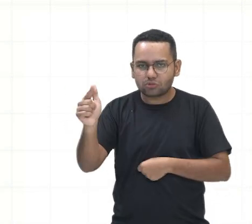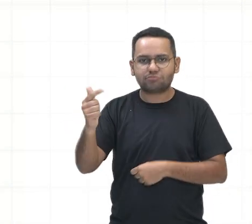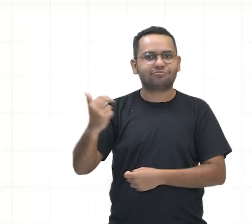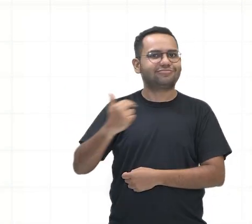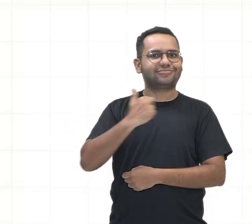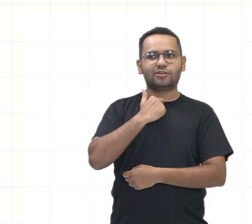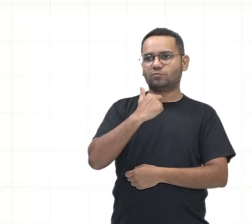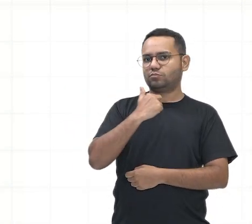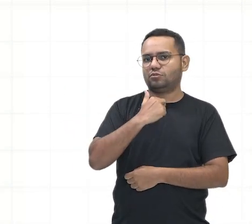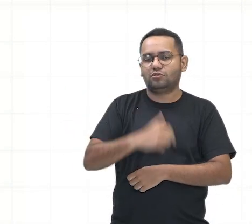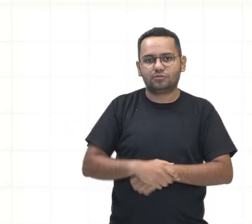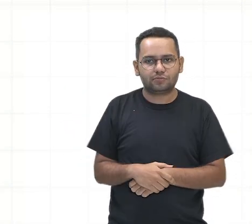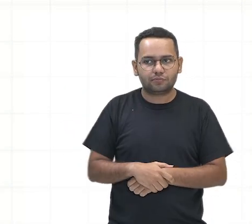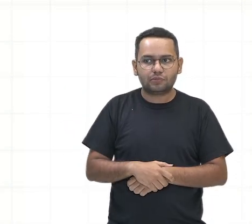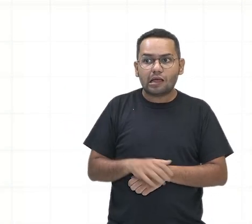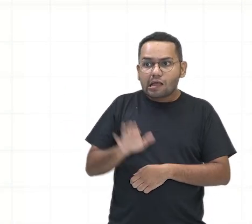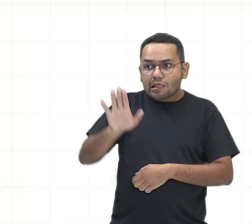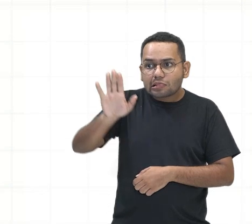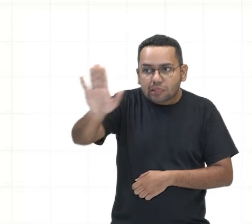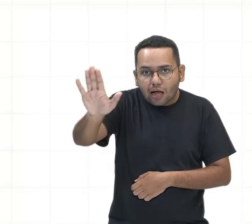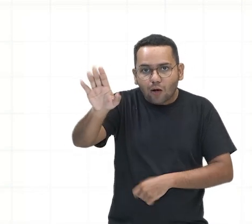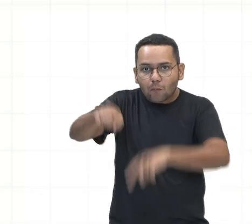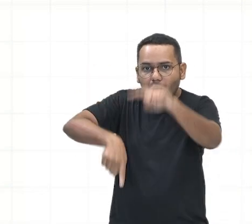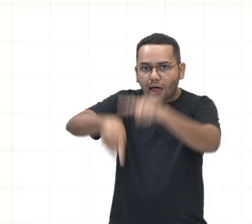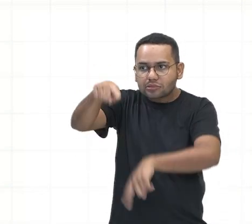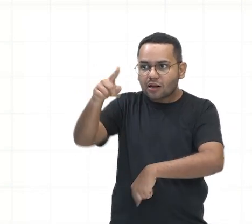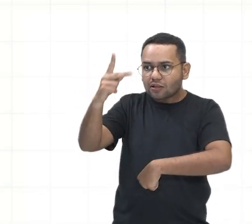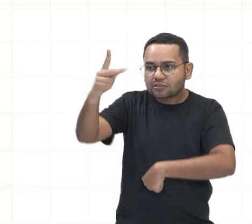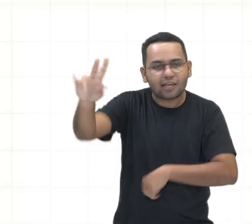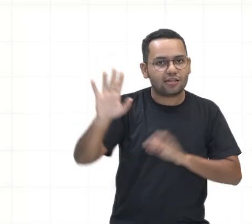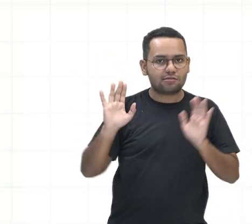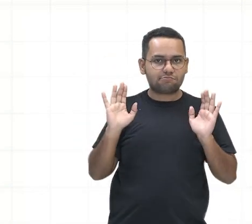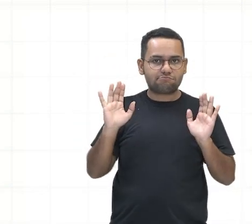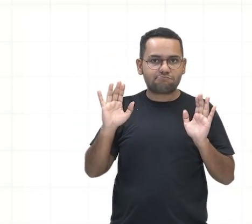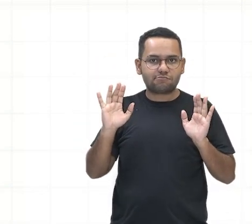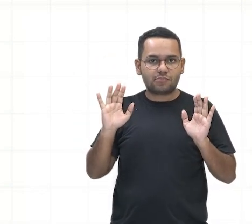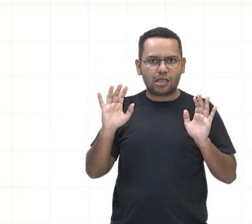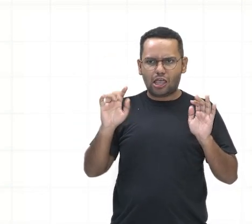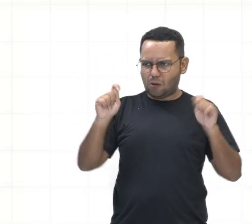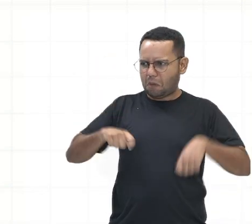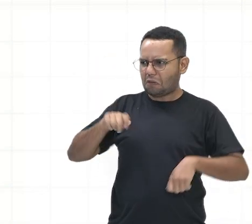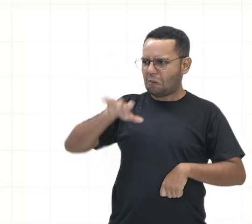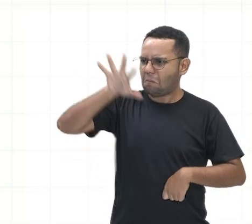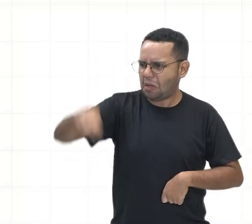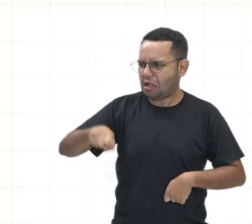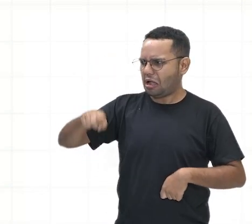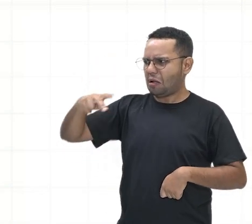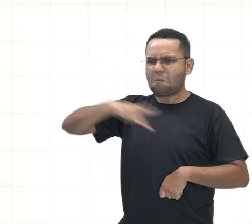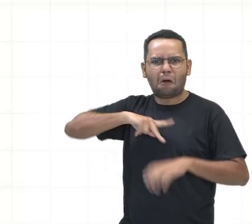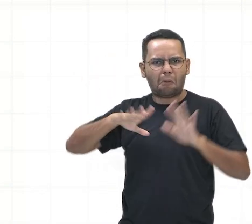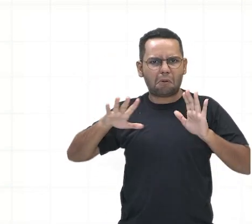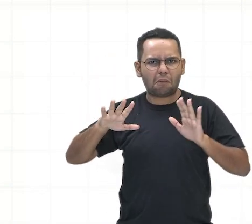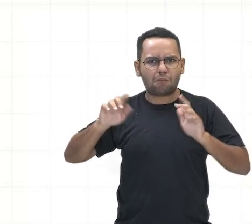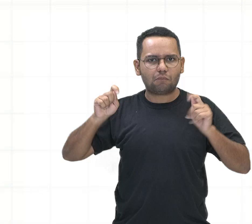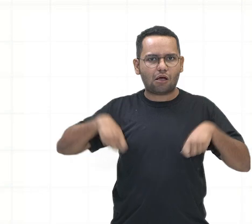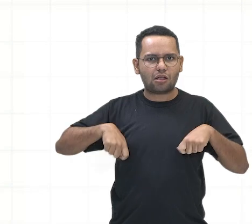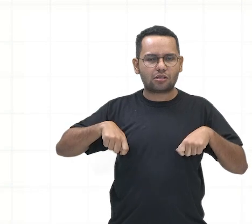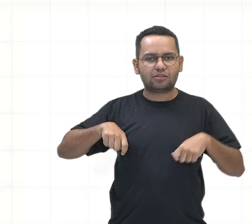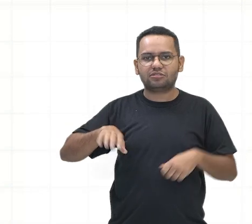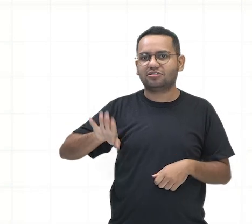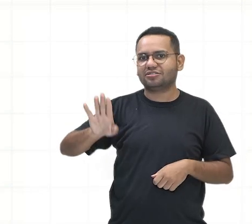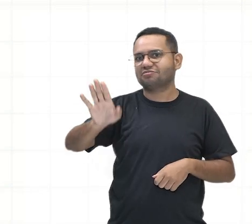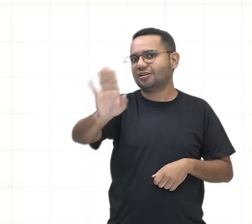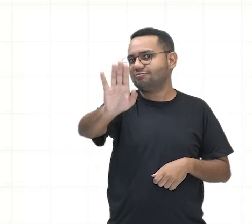outro é necessariamente do outro. E eu não posso me apossar. Ok? Então, olha